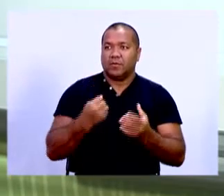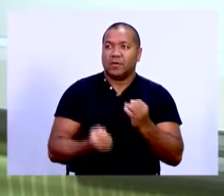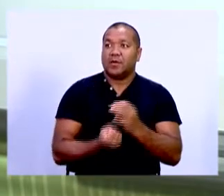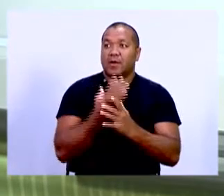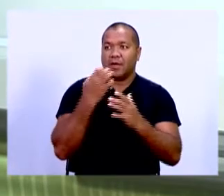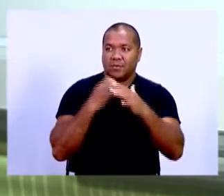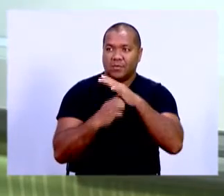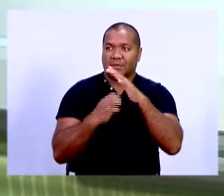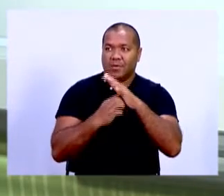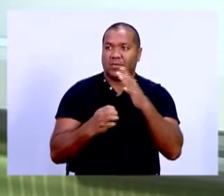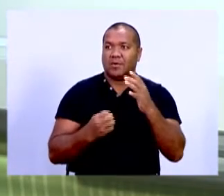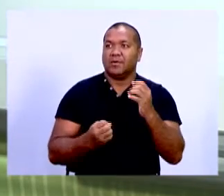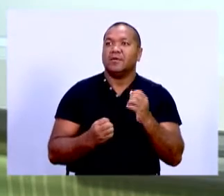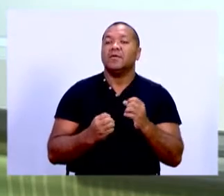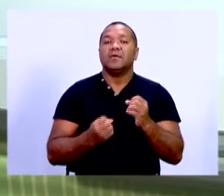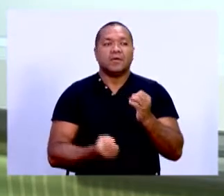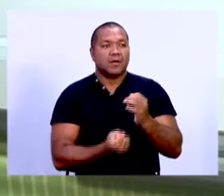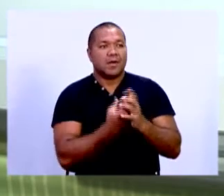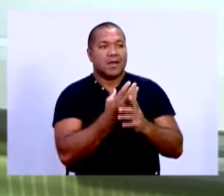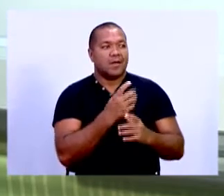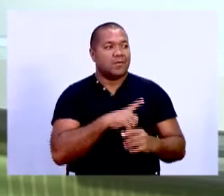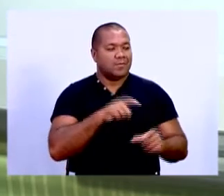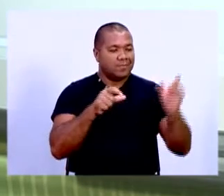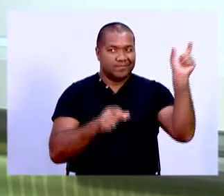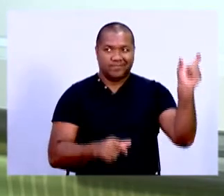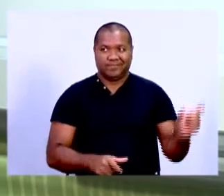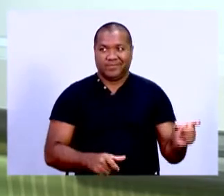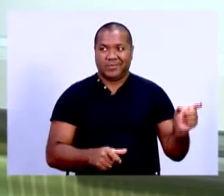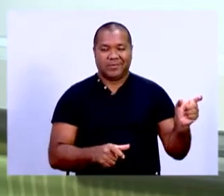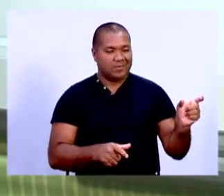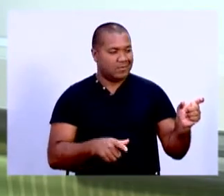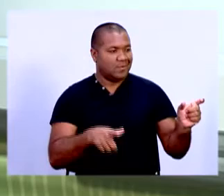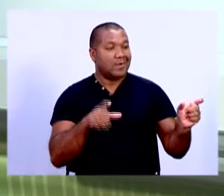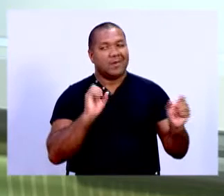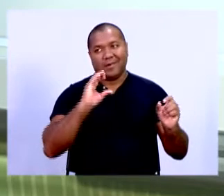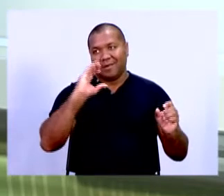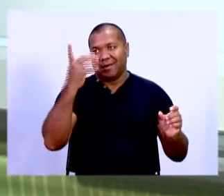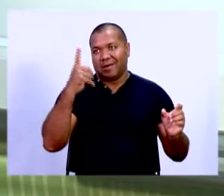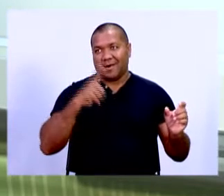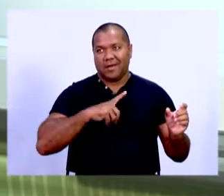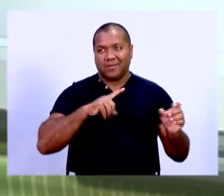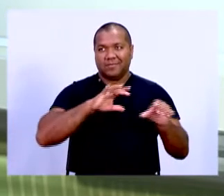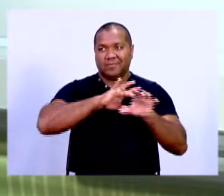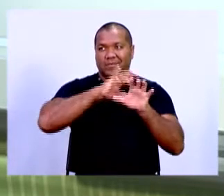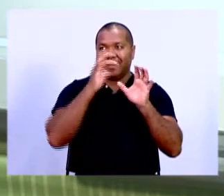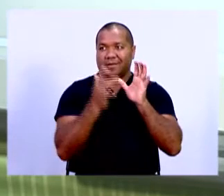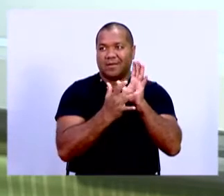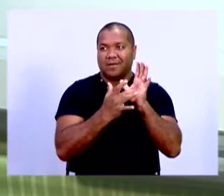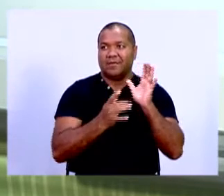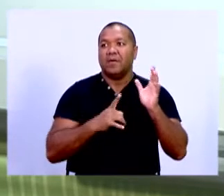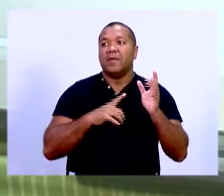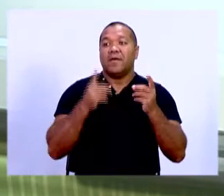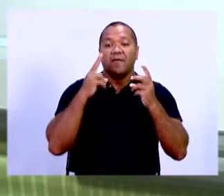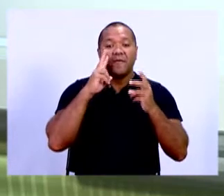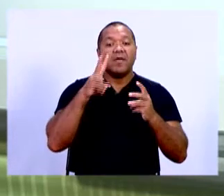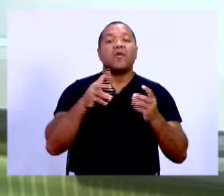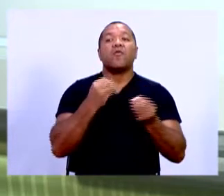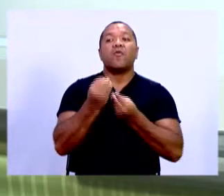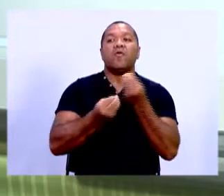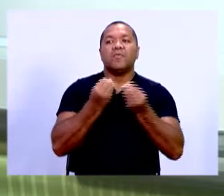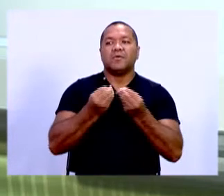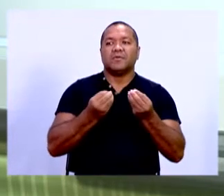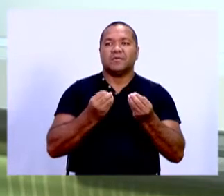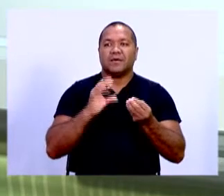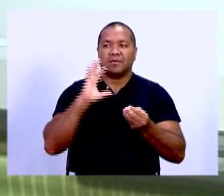empresa, criar um cliente, é claro, fictício, para que nós vejamos como isso vai funcionar na